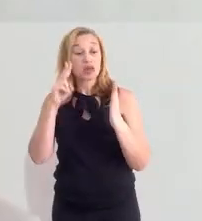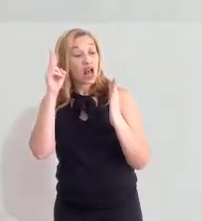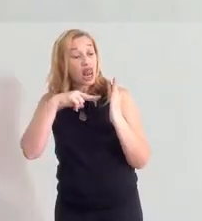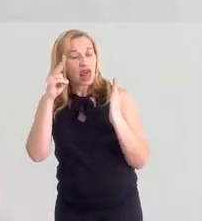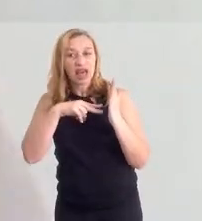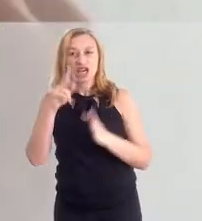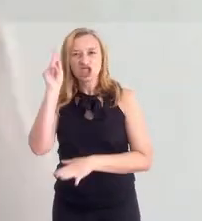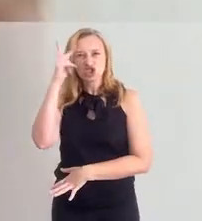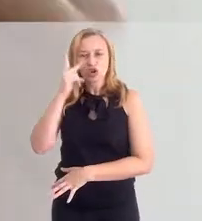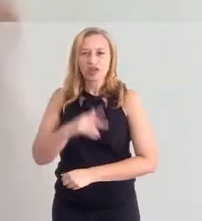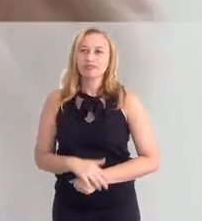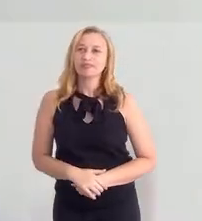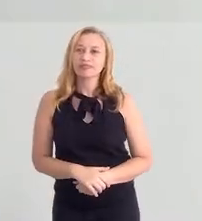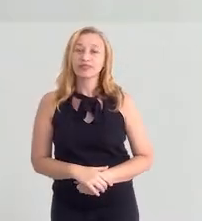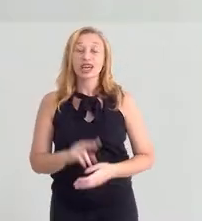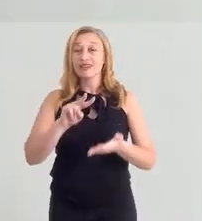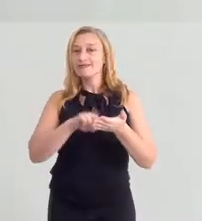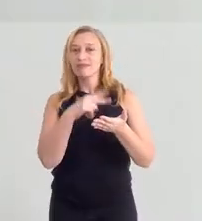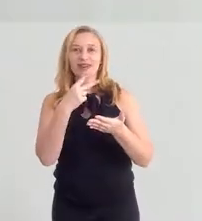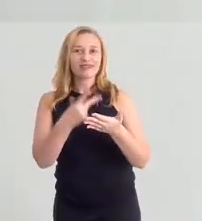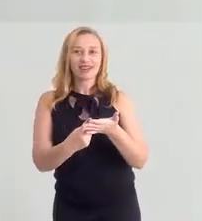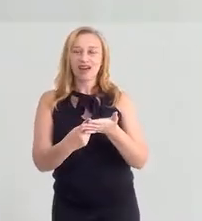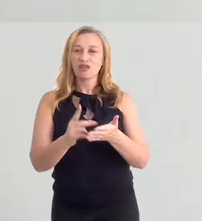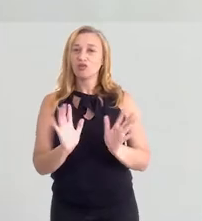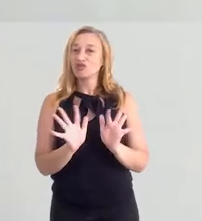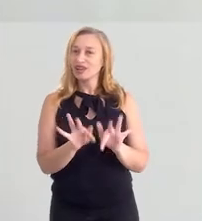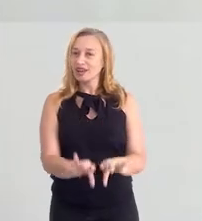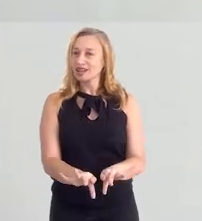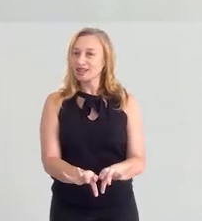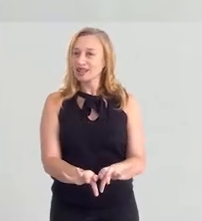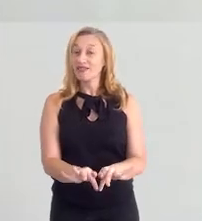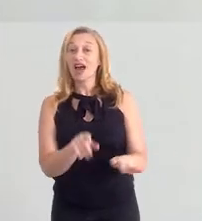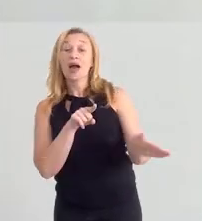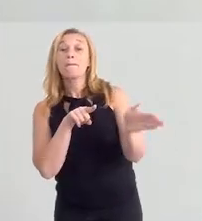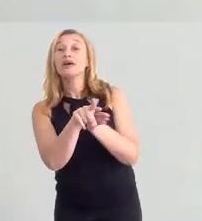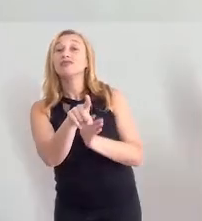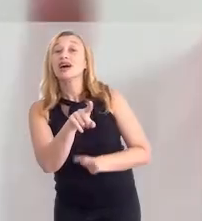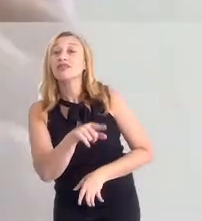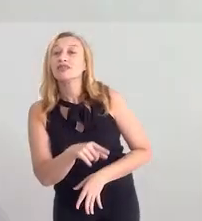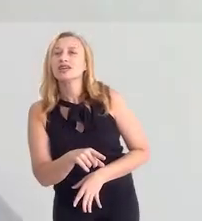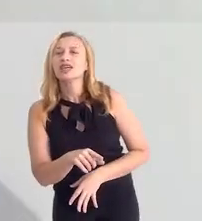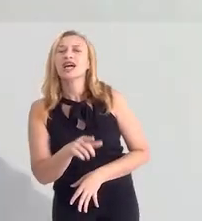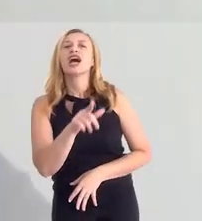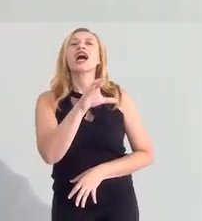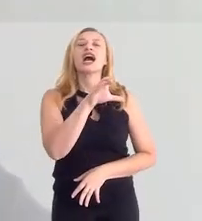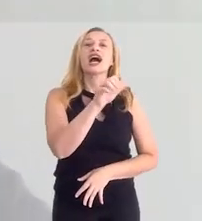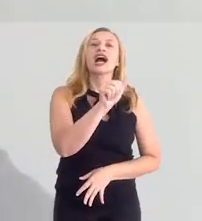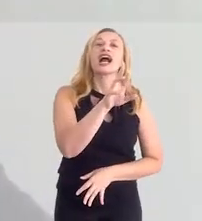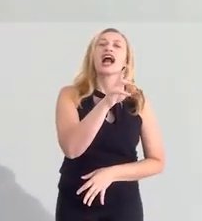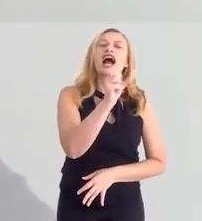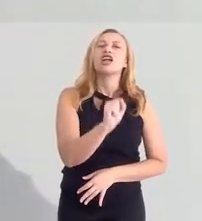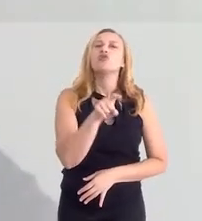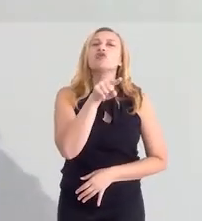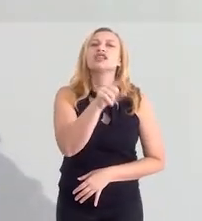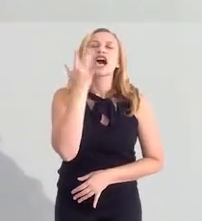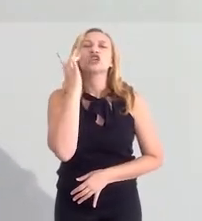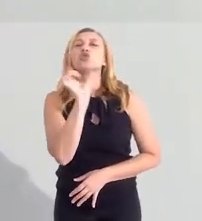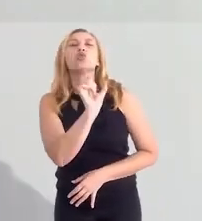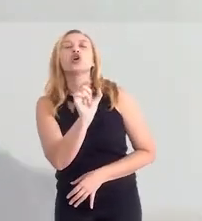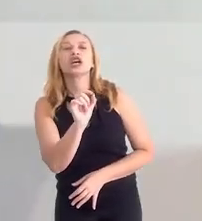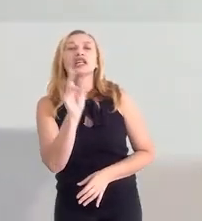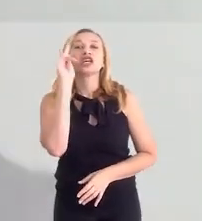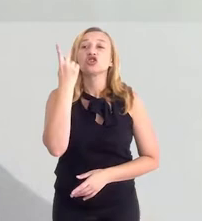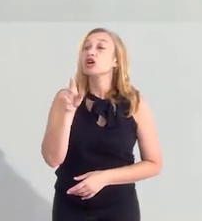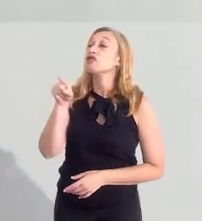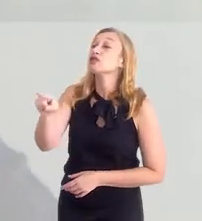história. Lia, interpretava. Quando ela terminava, ela nos perguntava assim: Carla, o que você achou da história? E você, Márcia?